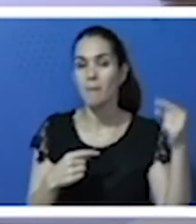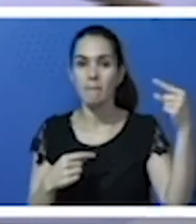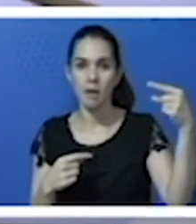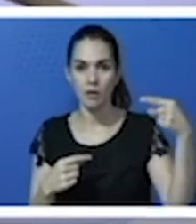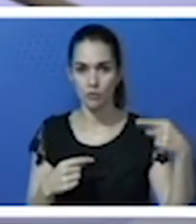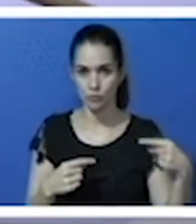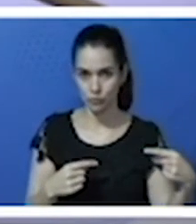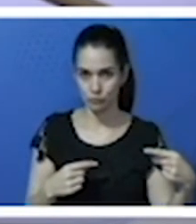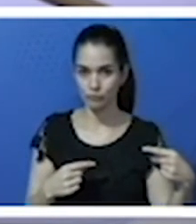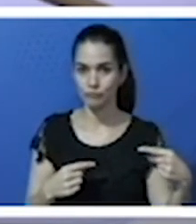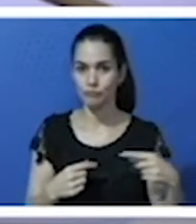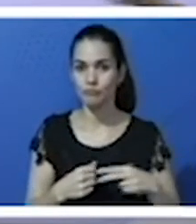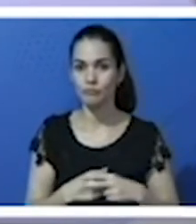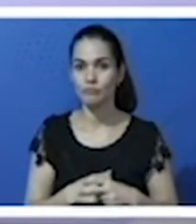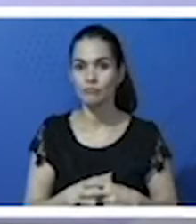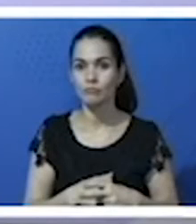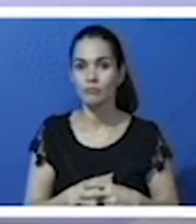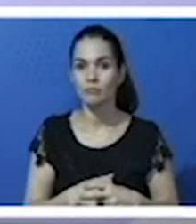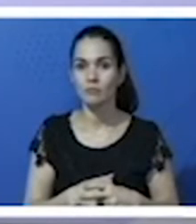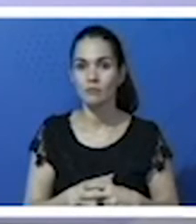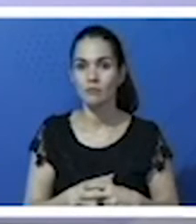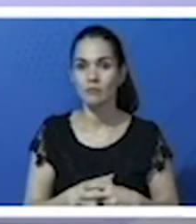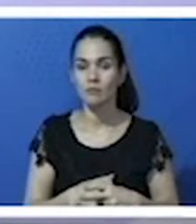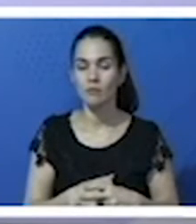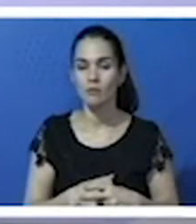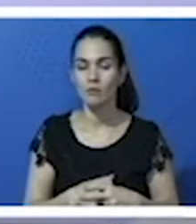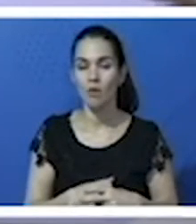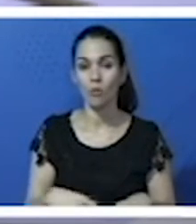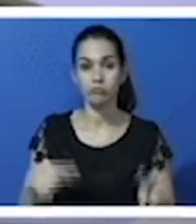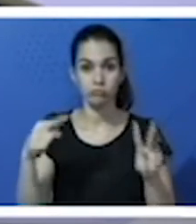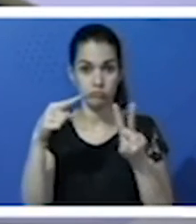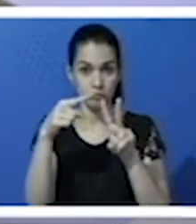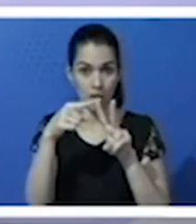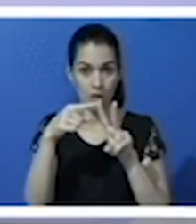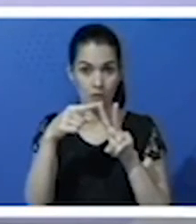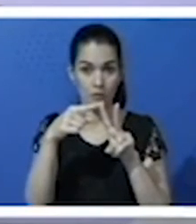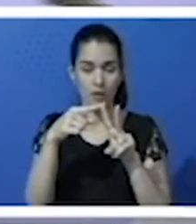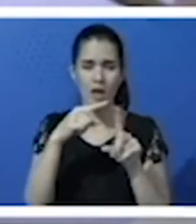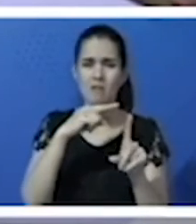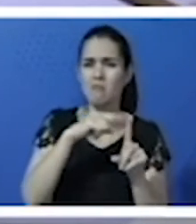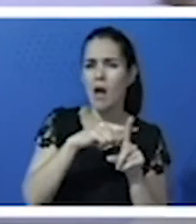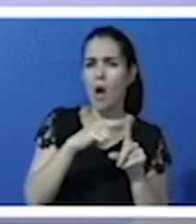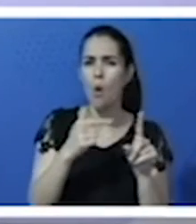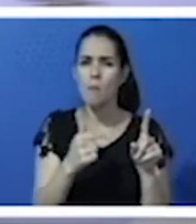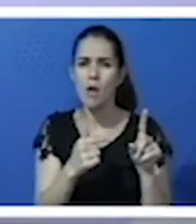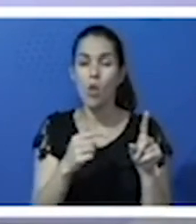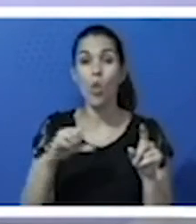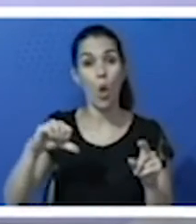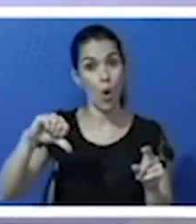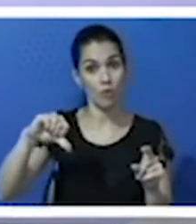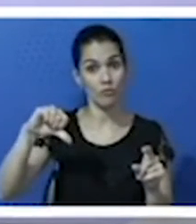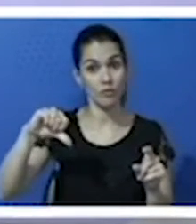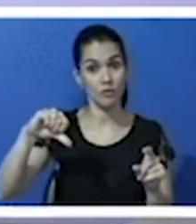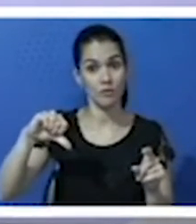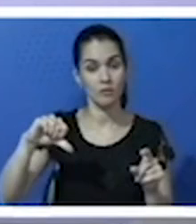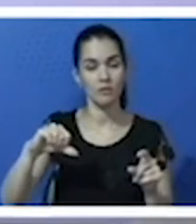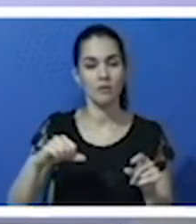No lugar do delta, mais ou menos o 9, né? Mais ou menos 9. No lugar do a é 1.